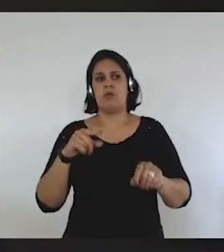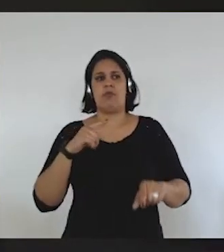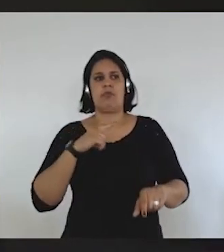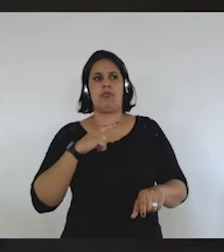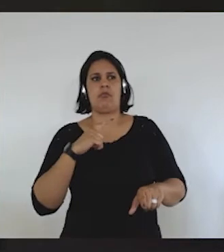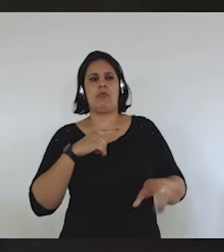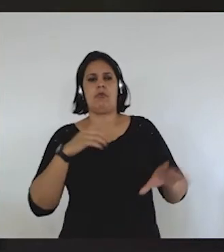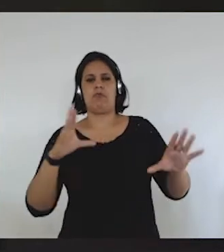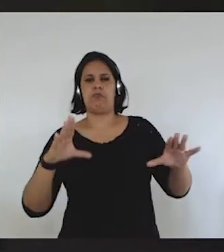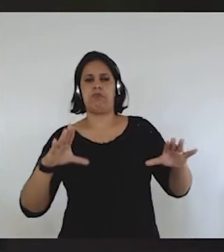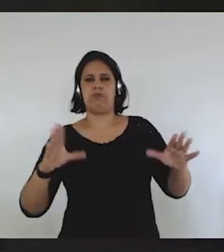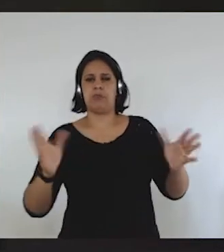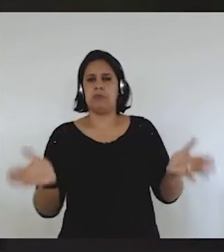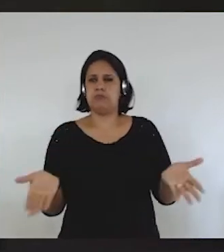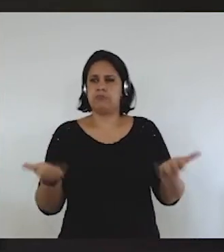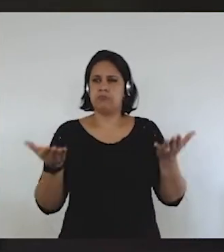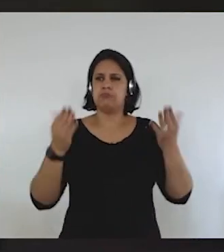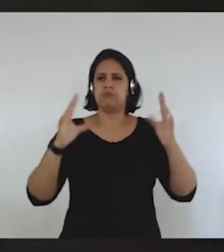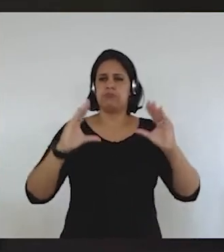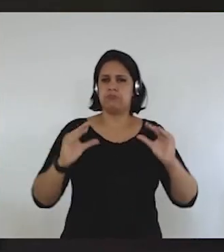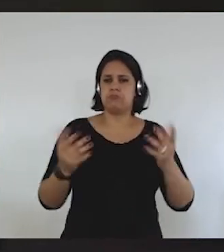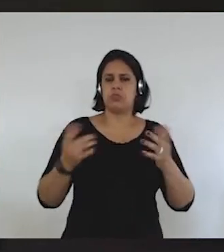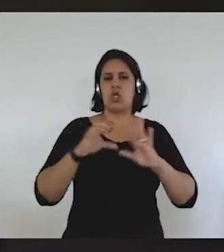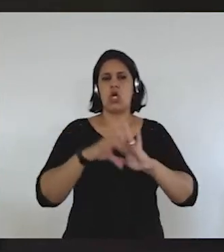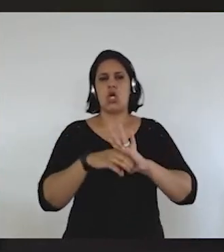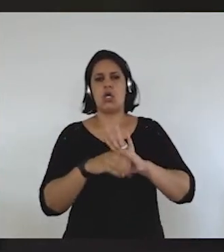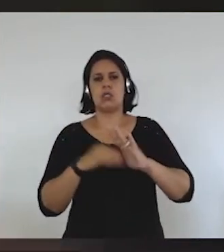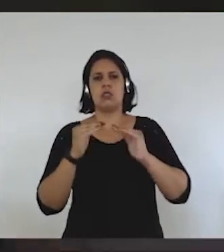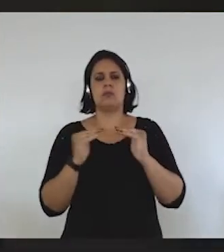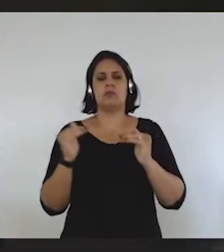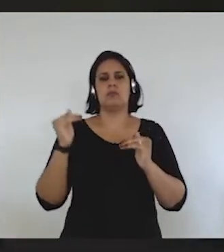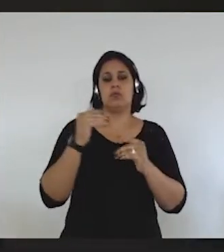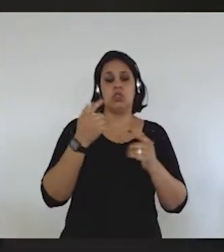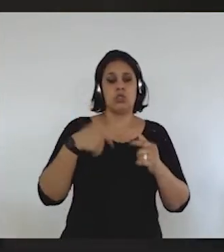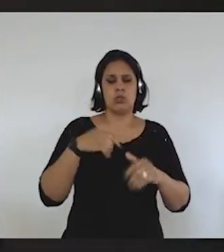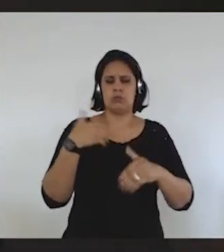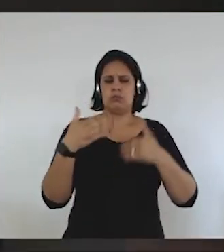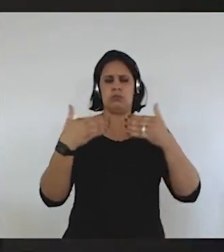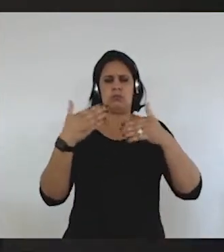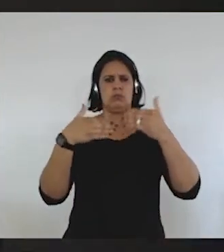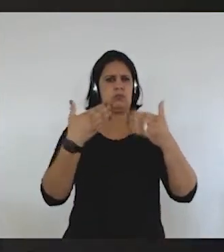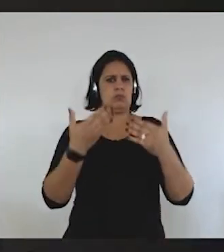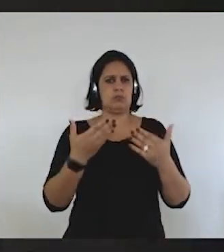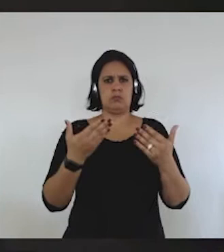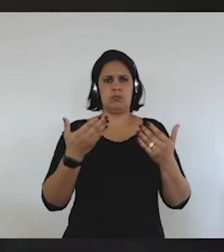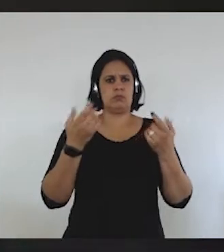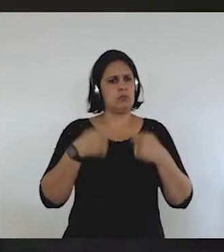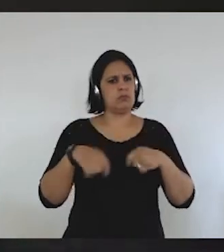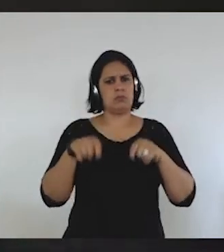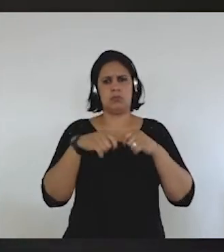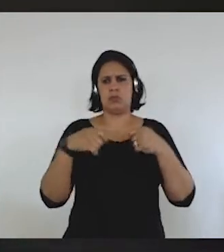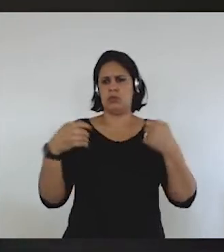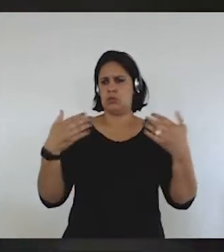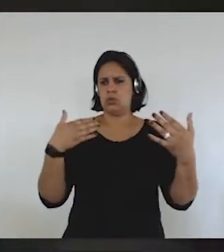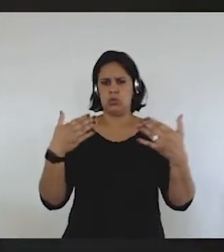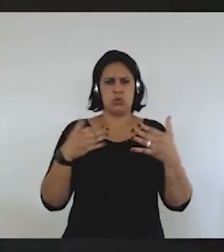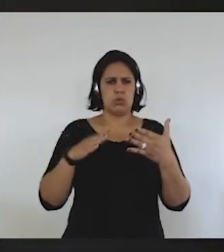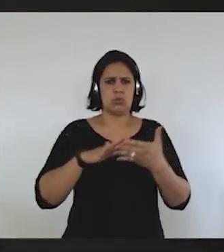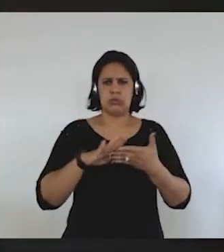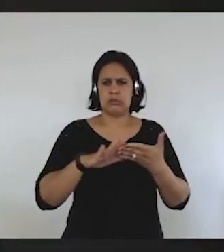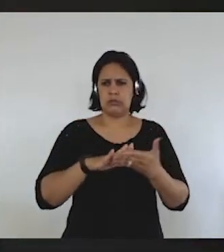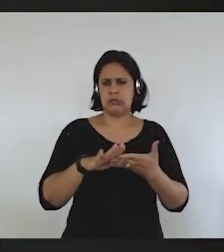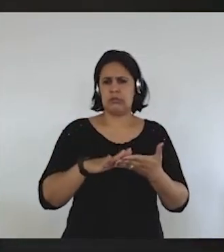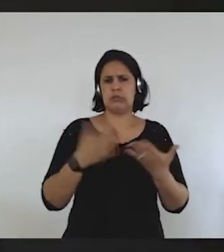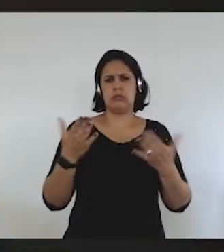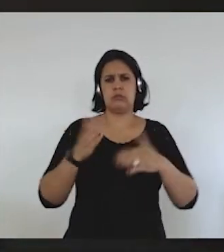uma flexibilização do conceito de soberania. Estamos evoluindo, não há mais que se falar numa autonomia, independência